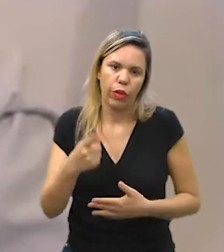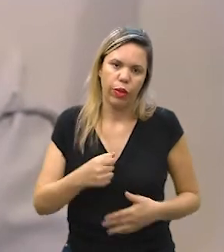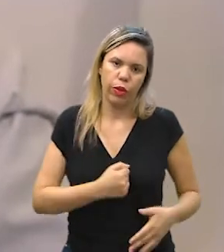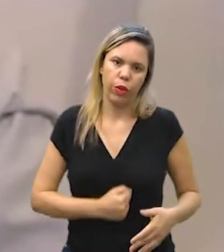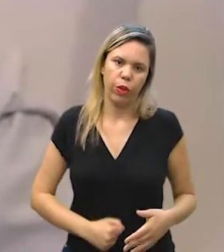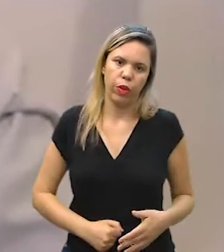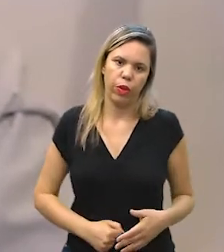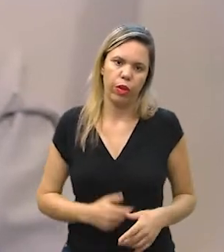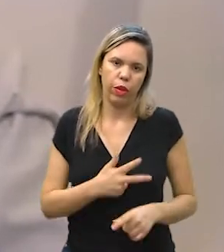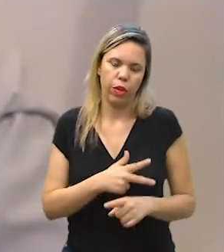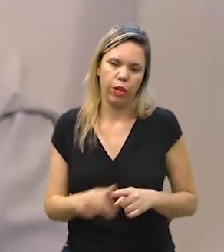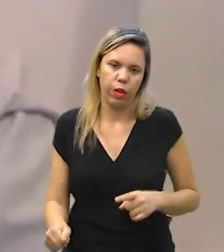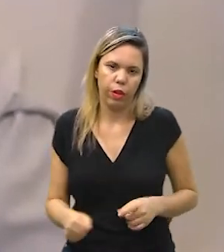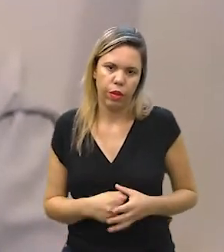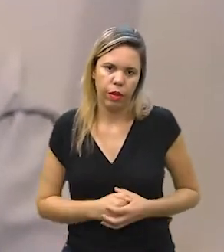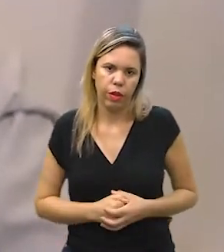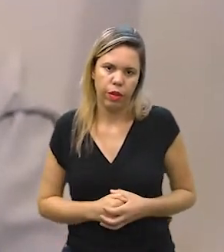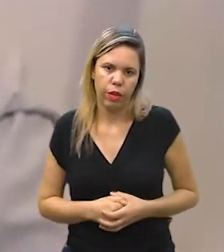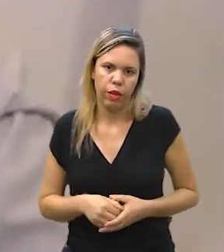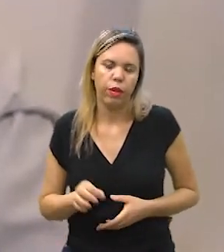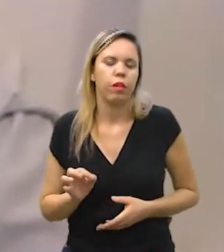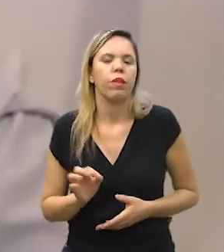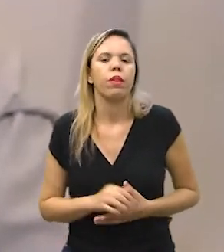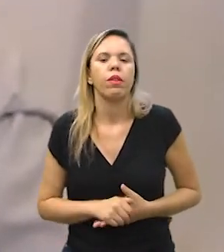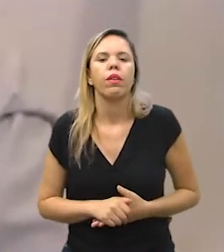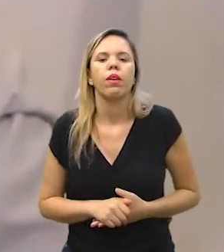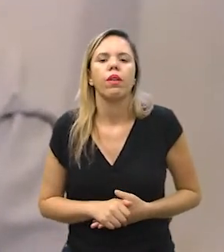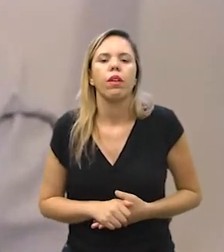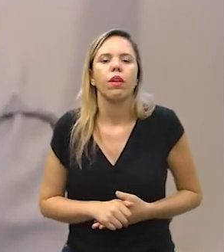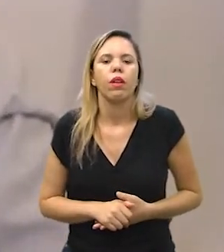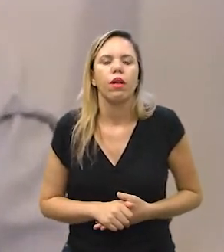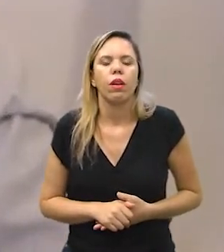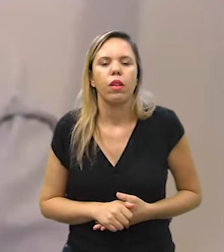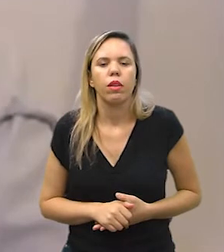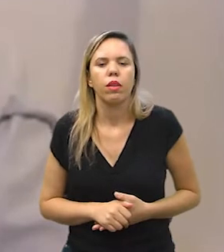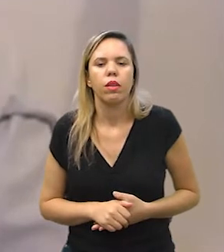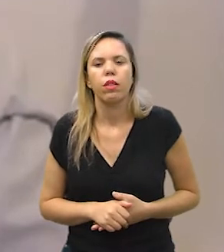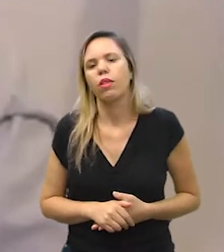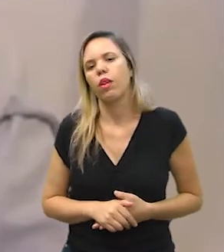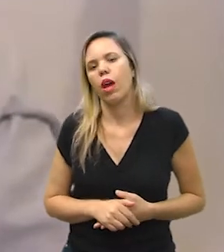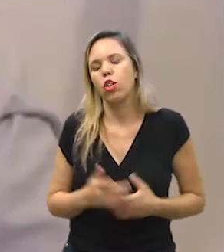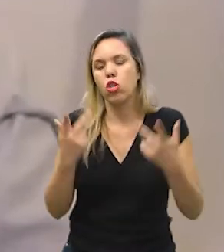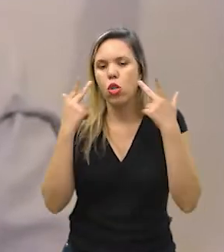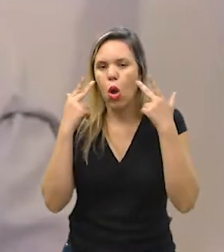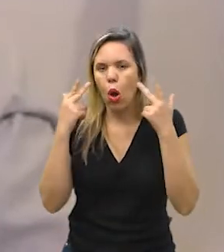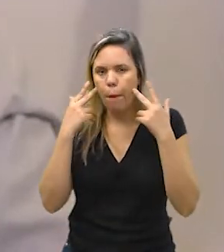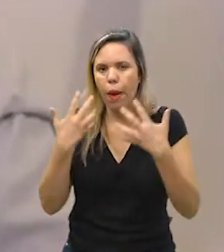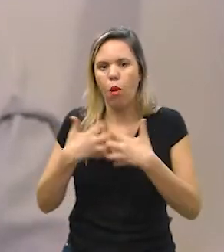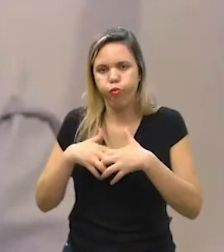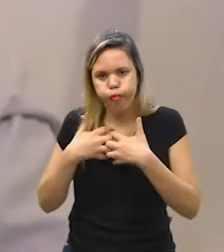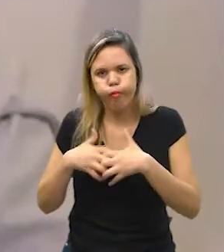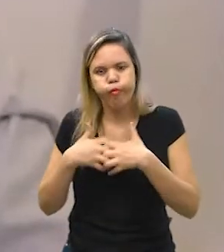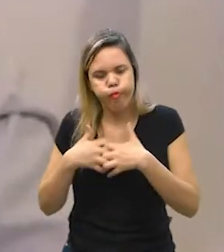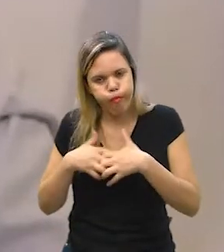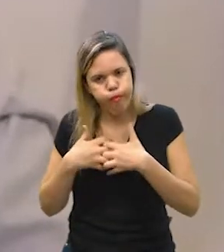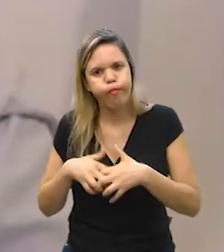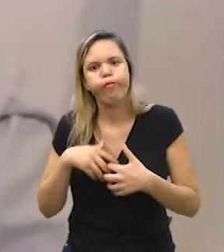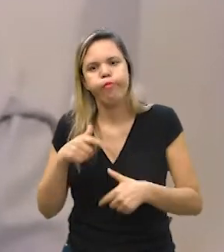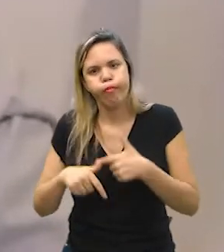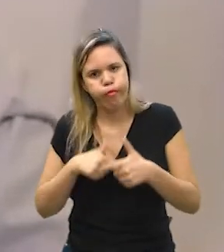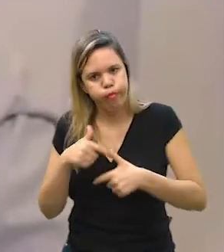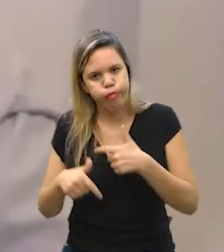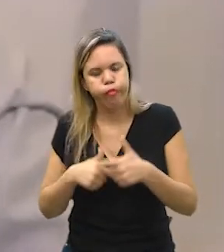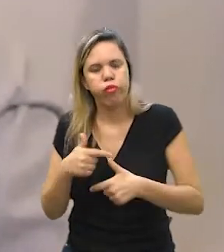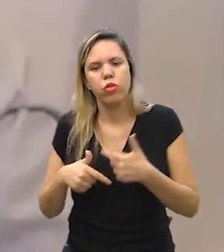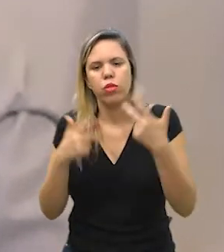a recuperar, tá certo? A recuperar o que a gente chama da flora normal. Ele vai recuperar a nossa